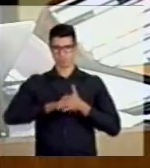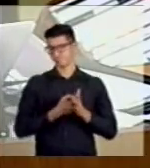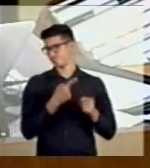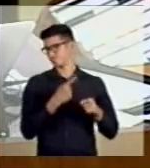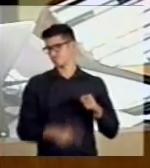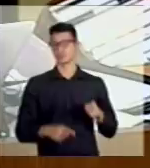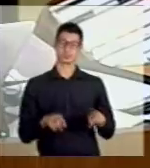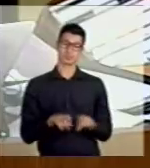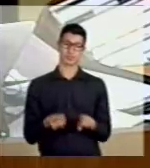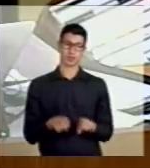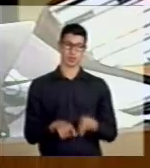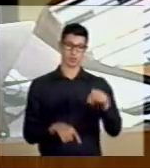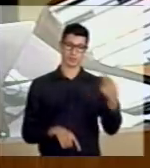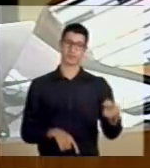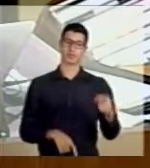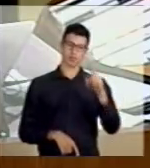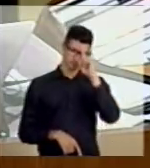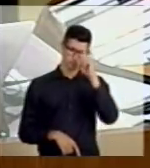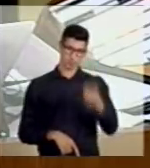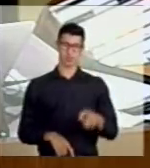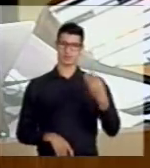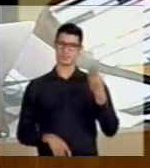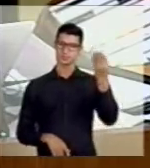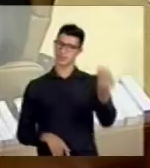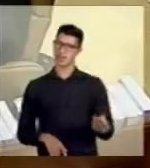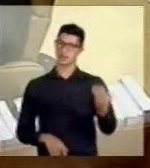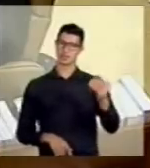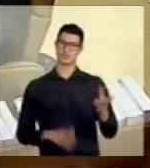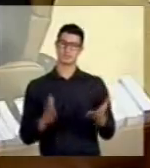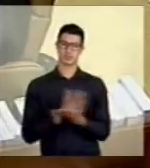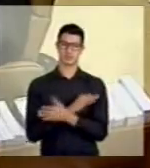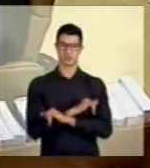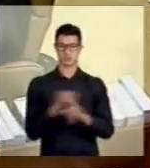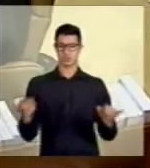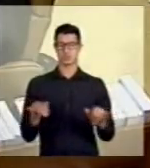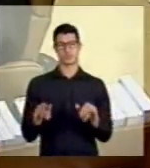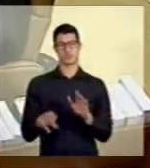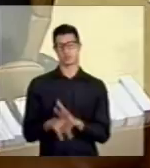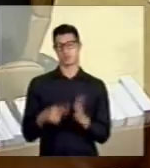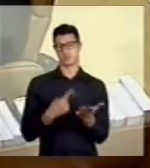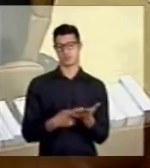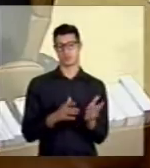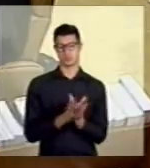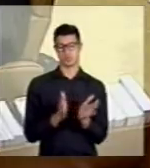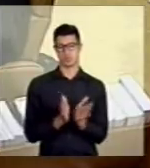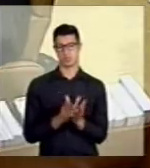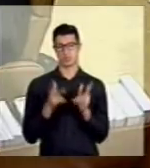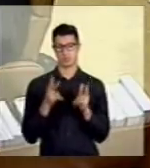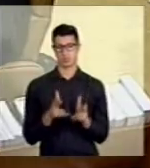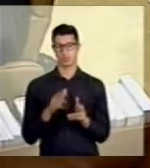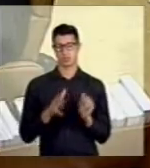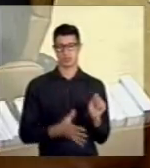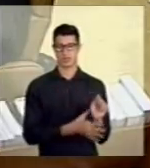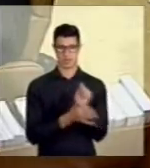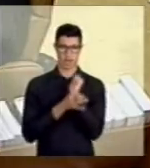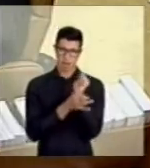Na sequência, determinei que fosse dada a devida publicidade ao instrumento de acordo coletivo como